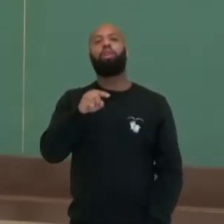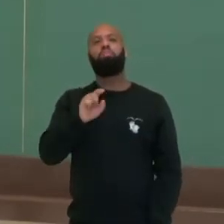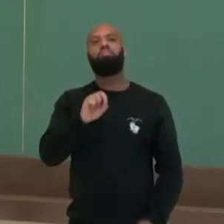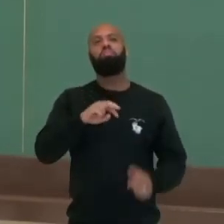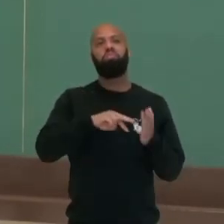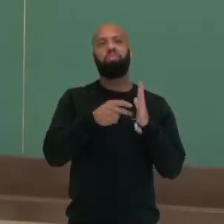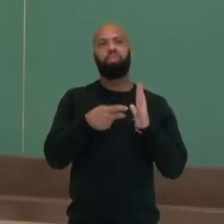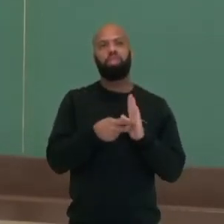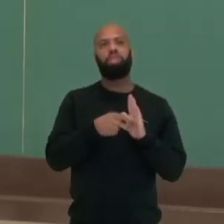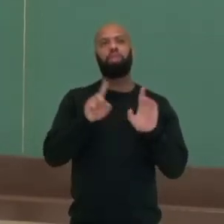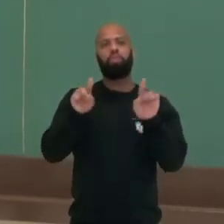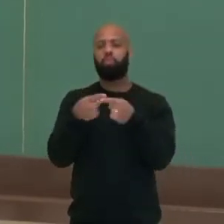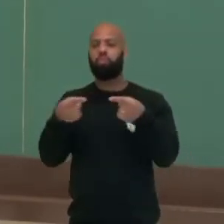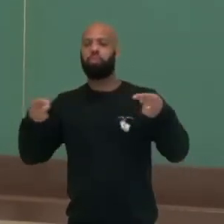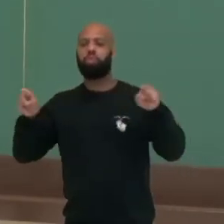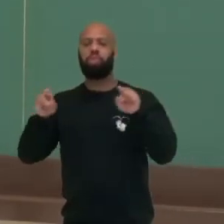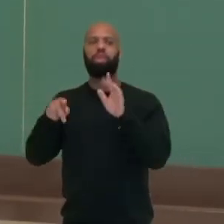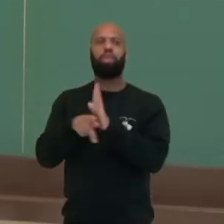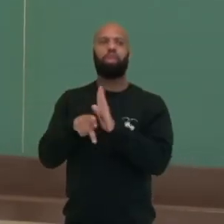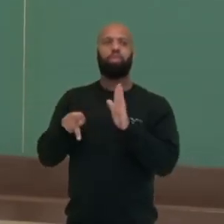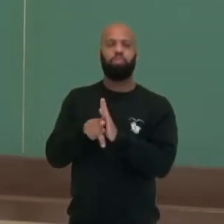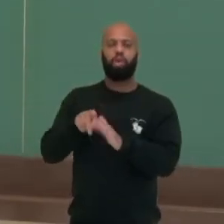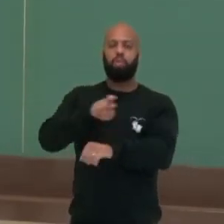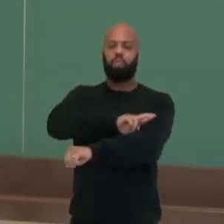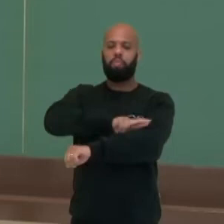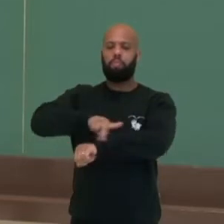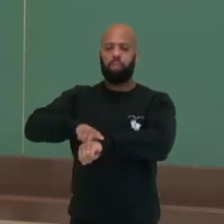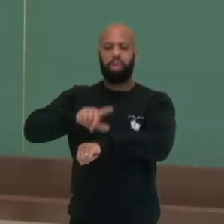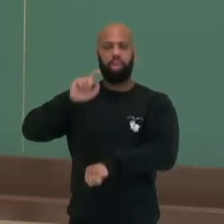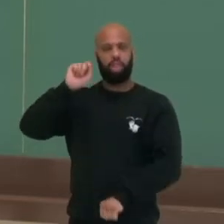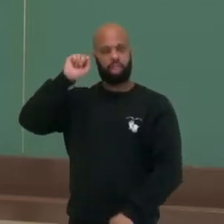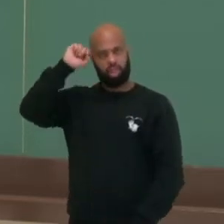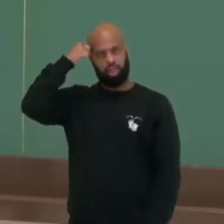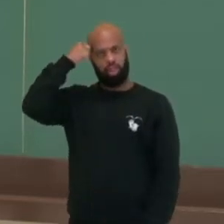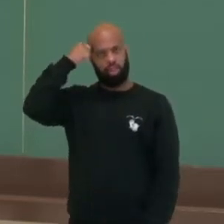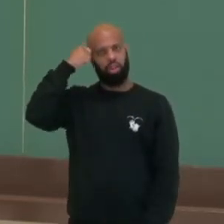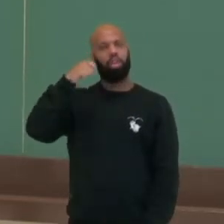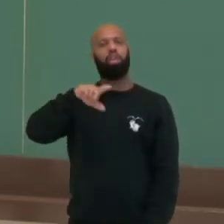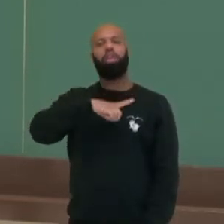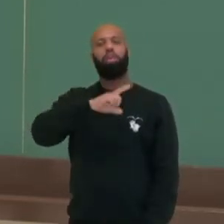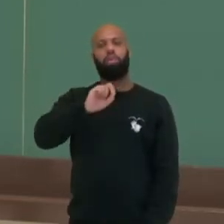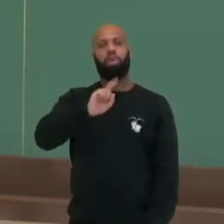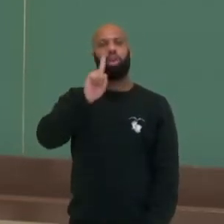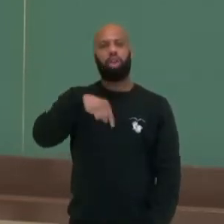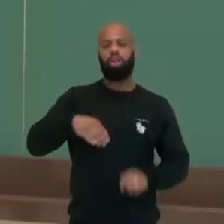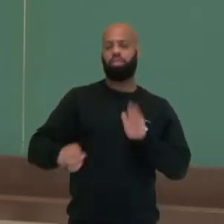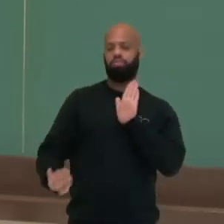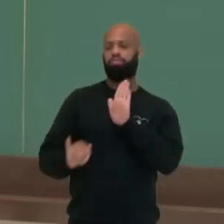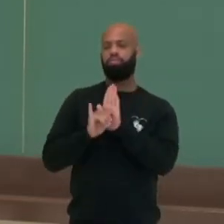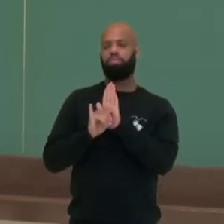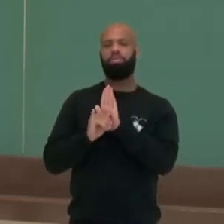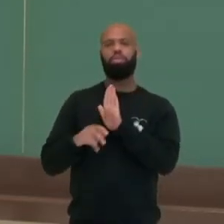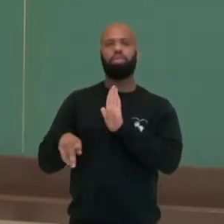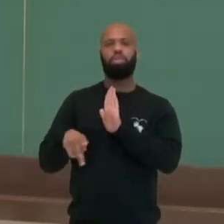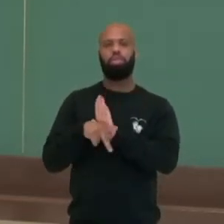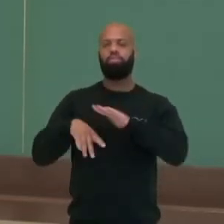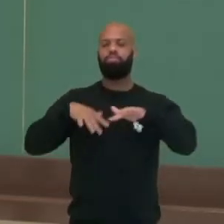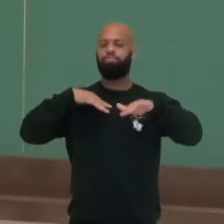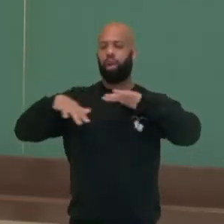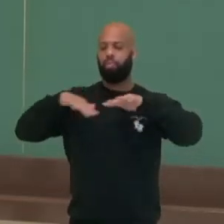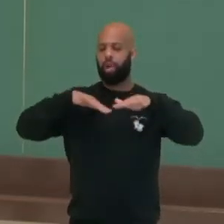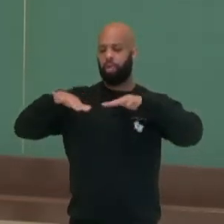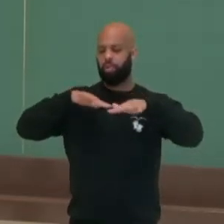seja, música da raça negra, uma música que tinha identidade com esse